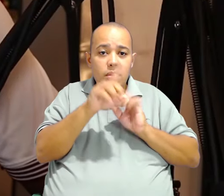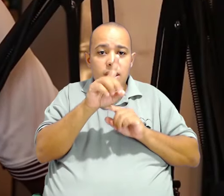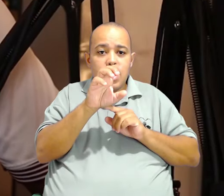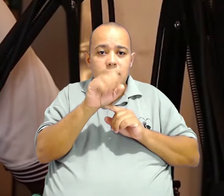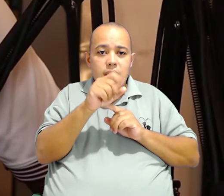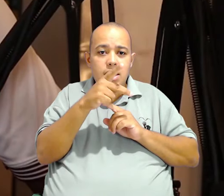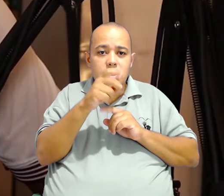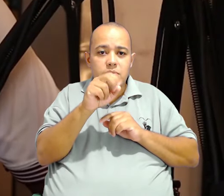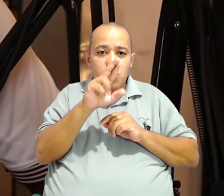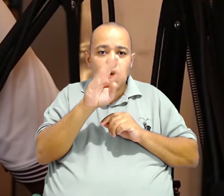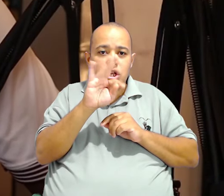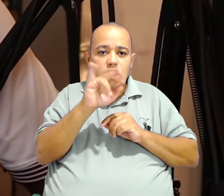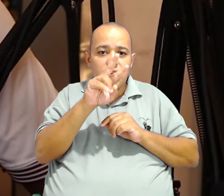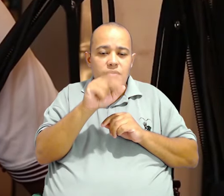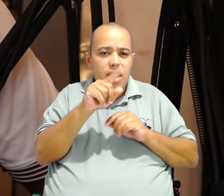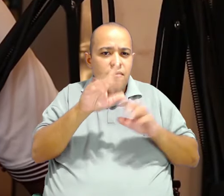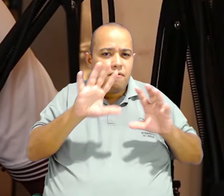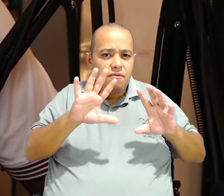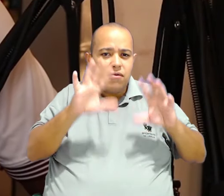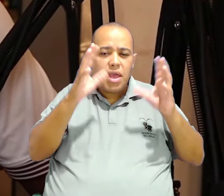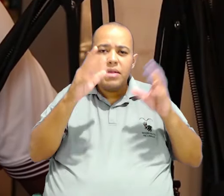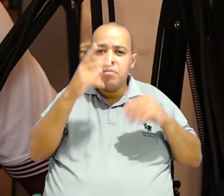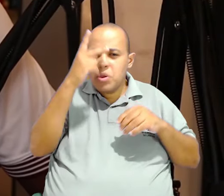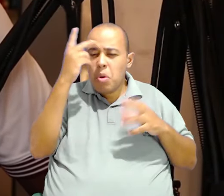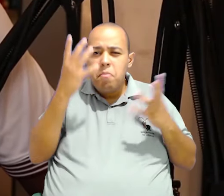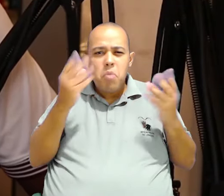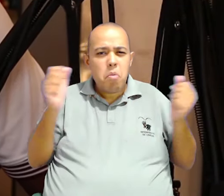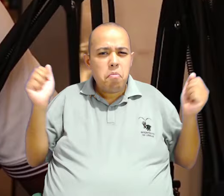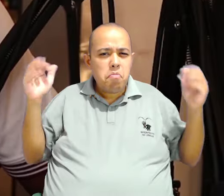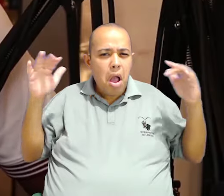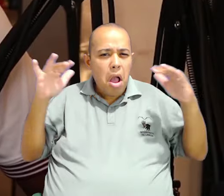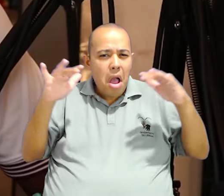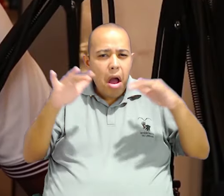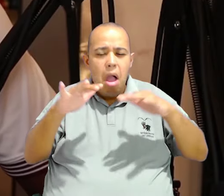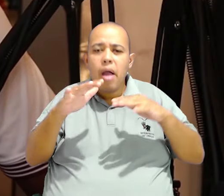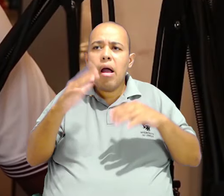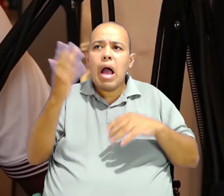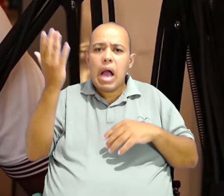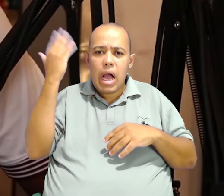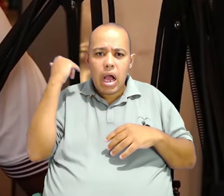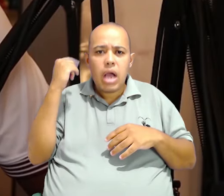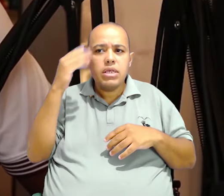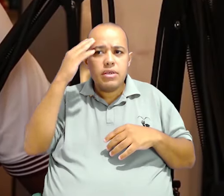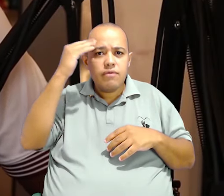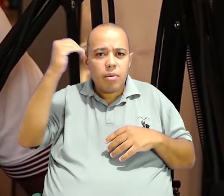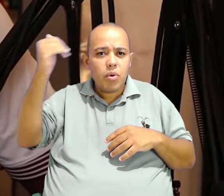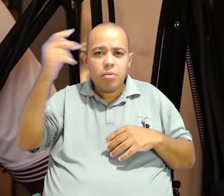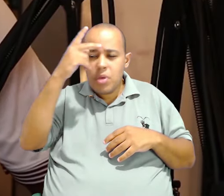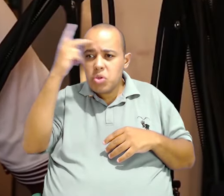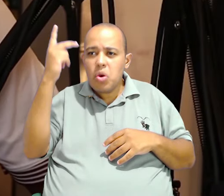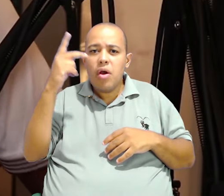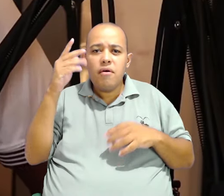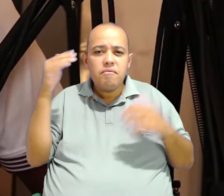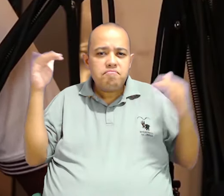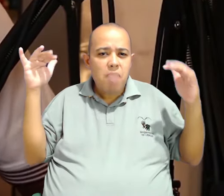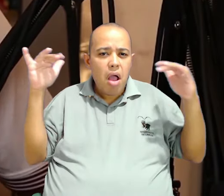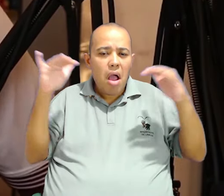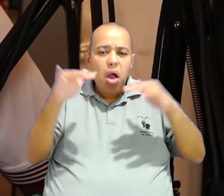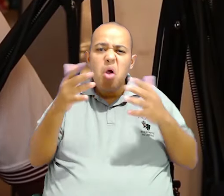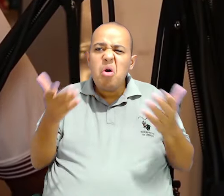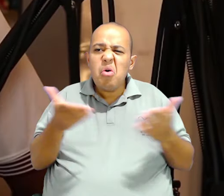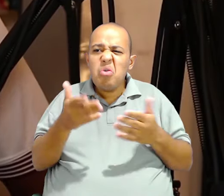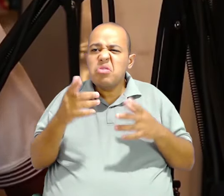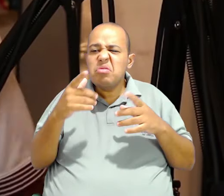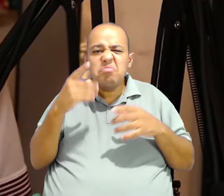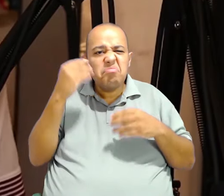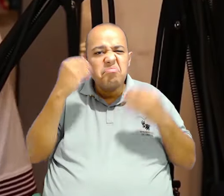uma festa incrível. Era só estádio lotado. O Desportiva levava muita gente no estádio. O Rio Branco levava muita gente no estádio. Hoje em dia a gente vai lá, dá 600 pessoas. Antigamente.